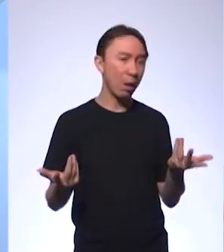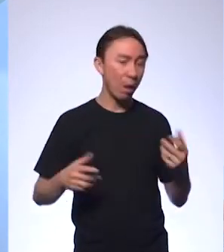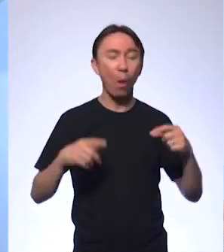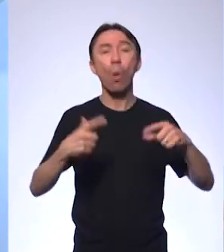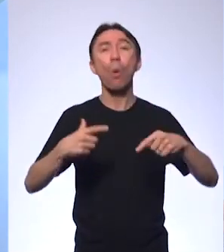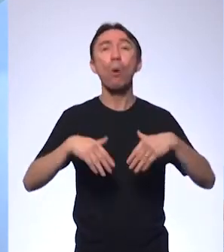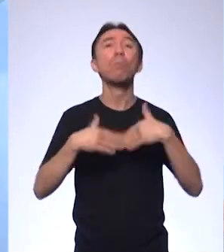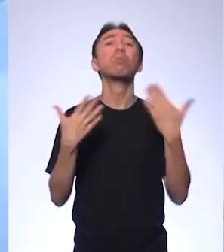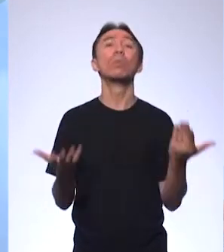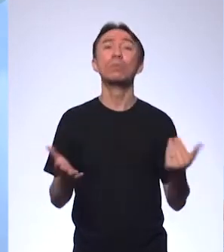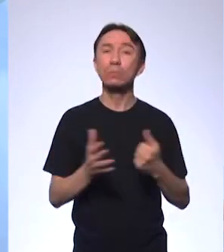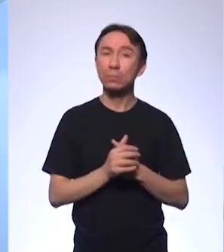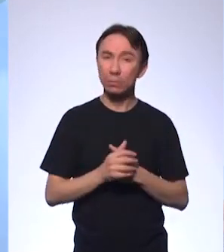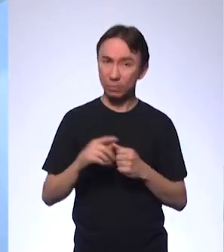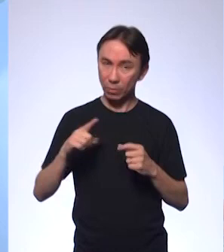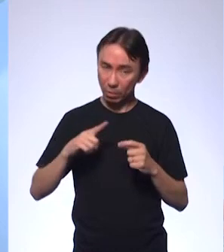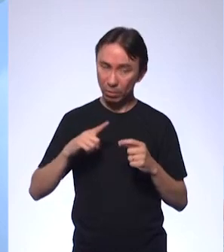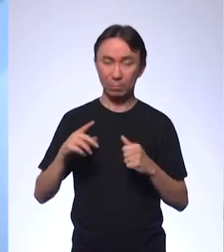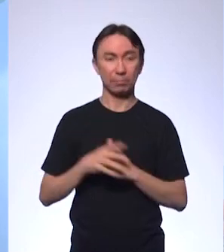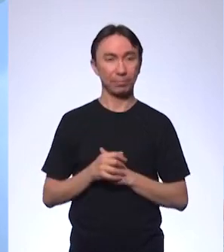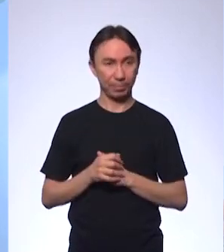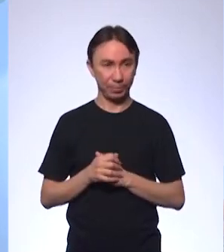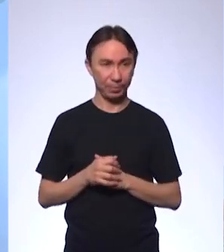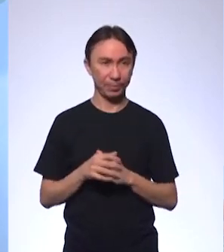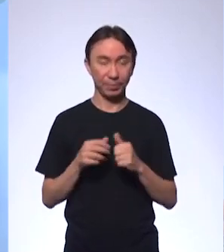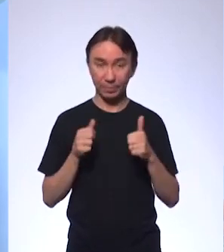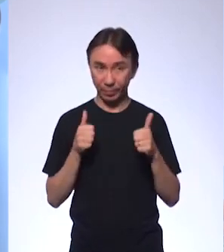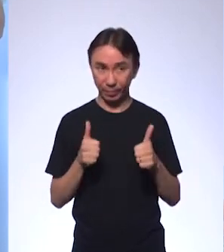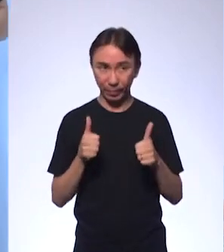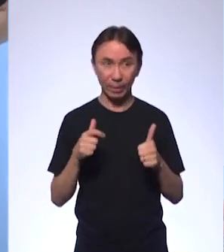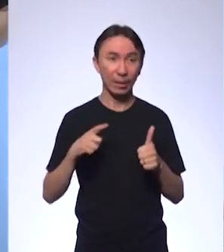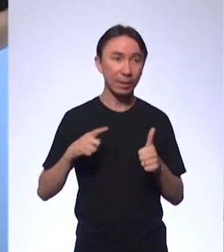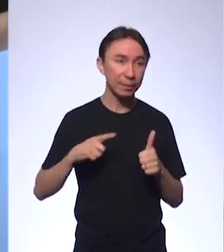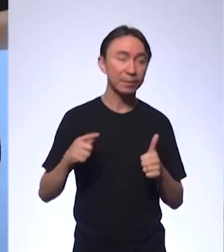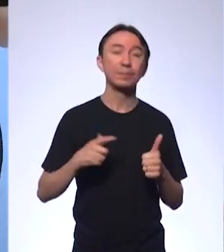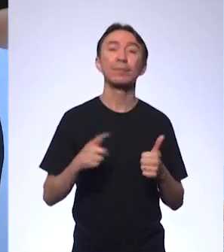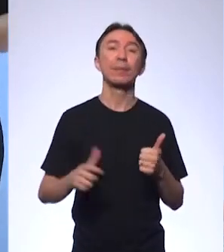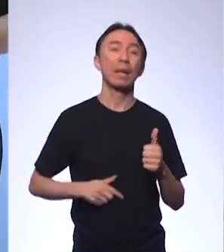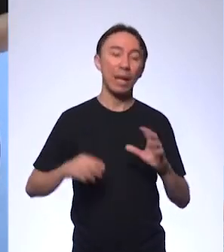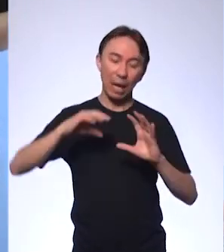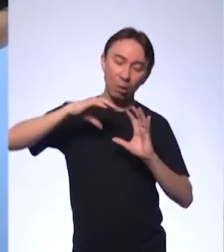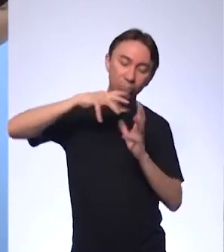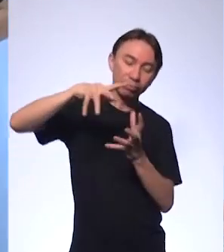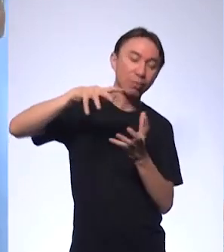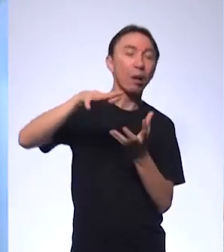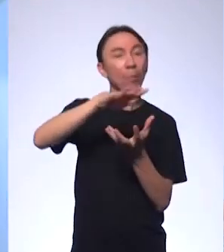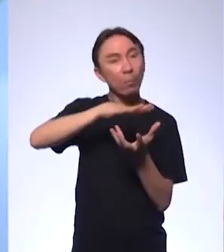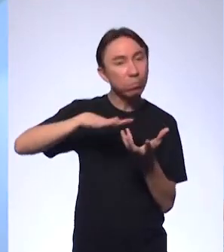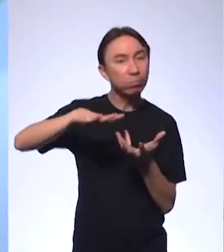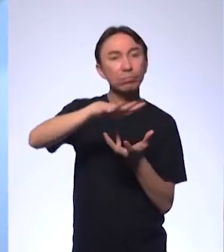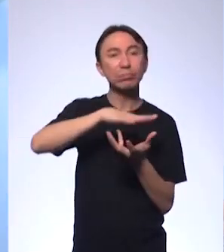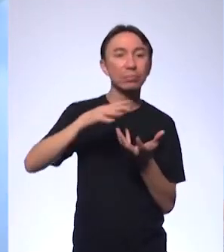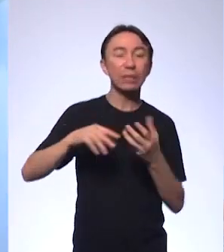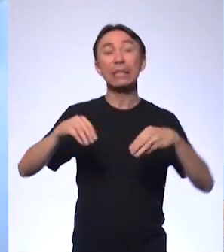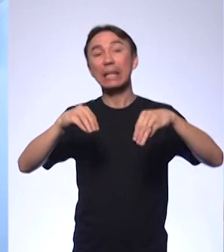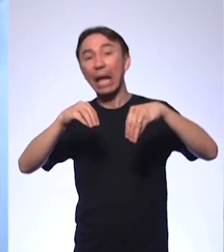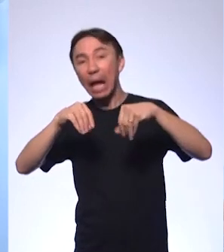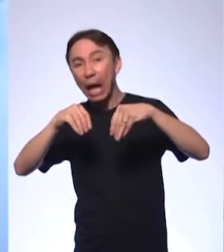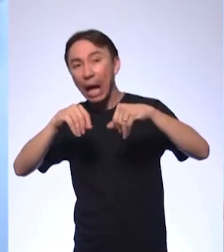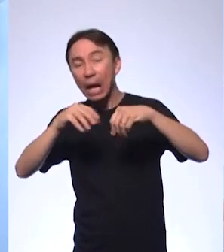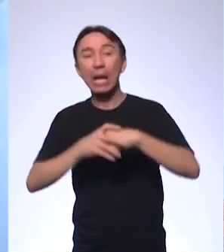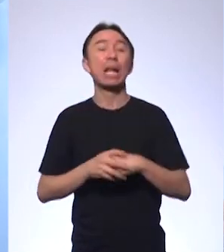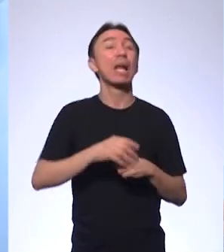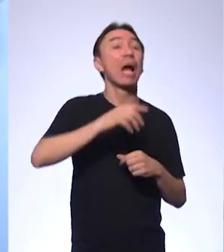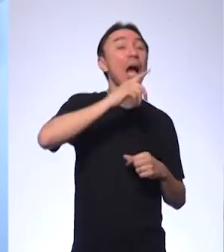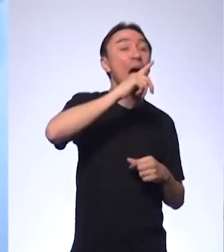gente está falando desse todo. Tá? E aí a gente tem ecossistemas terrestres, ecossistemas aquáticos. Né? E aí a gente